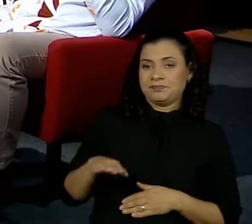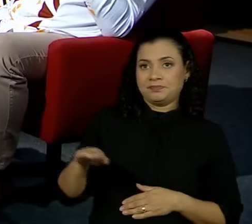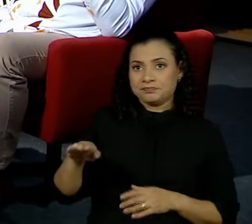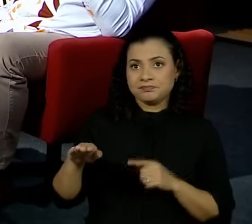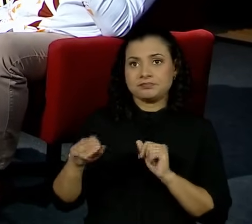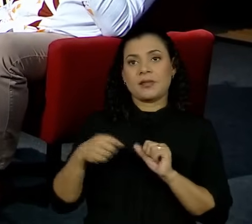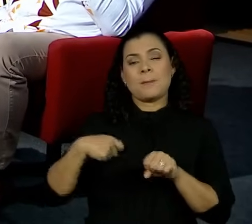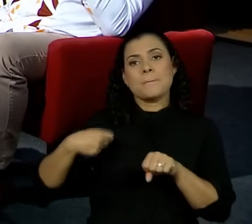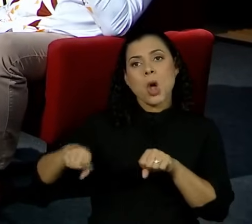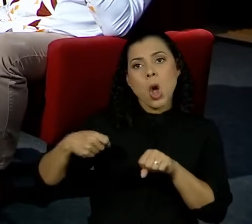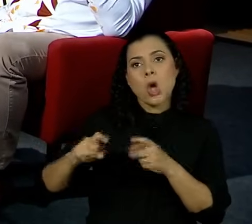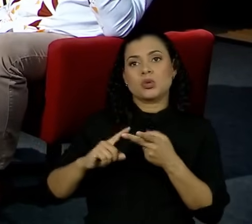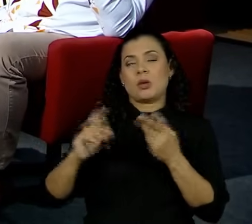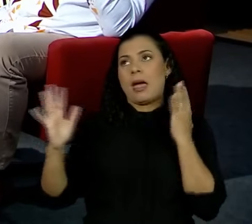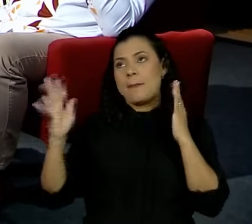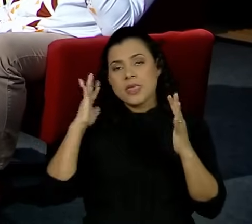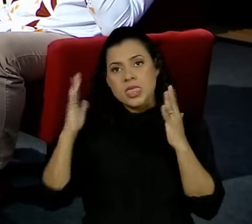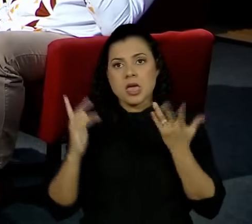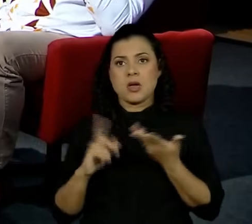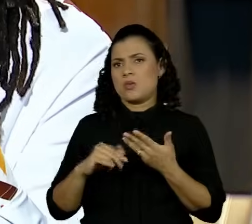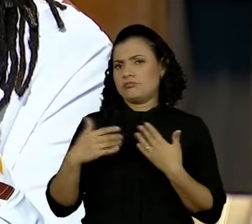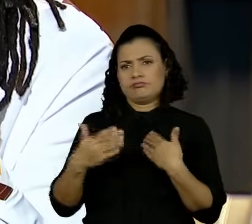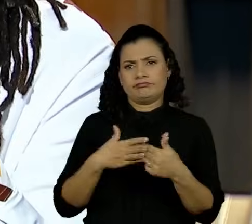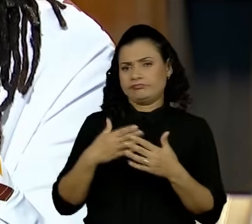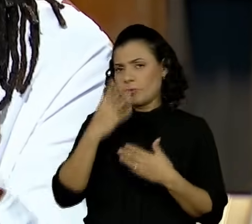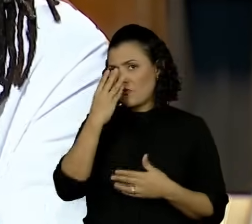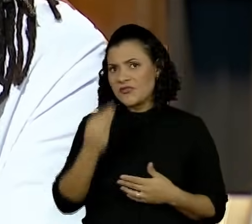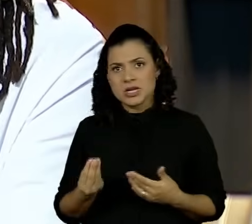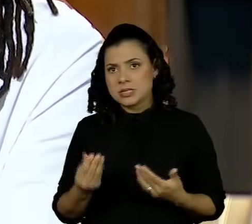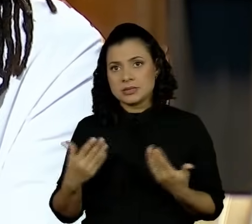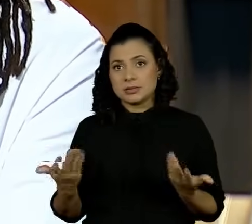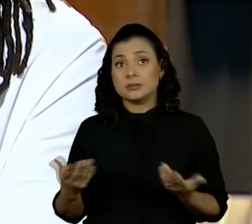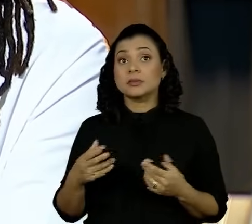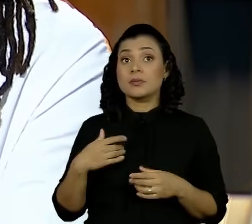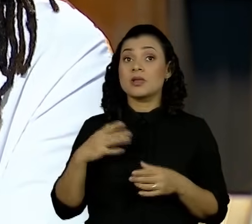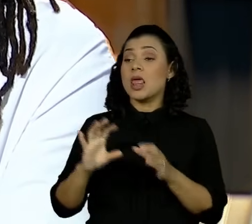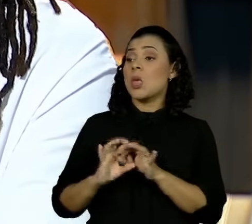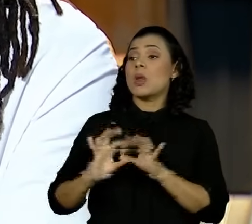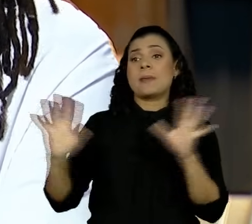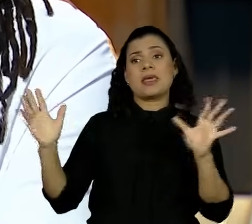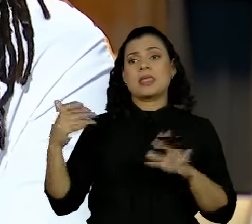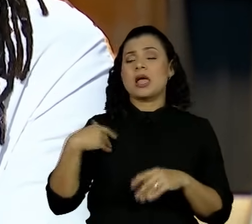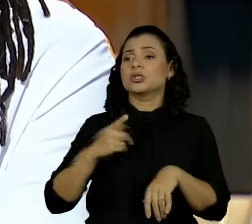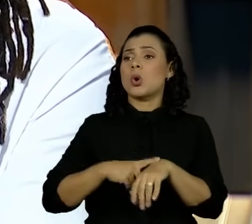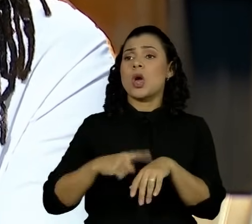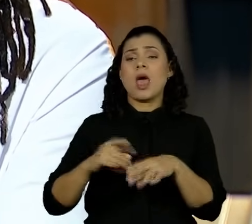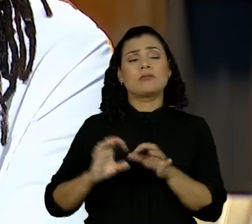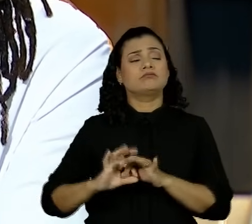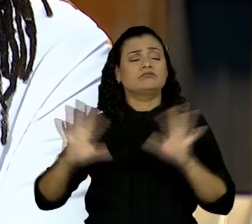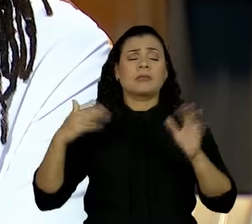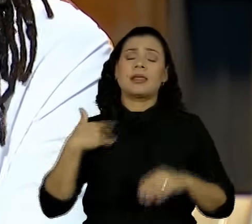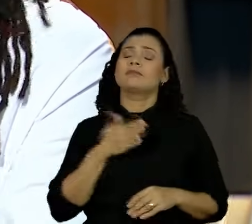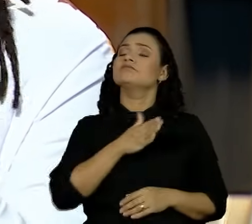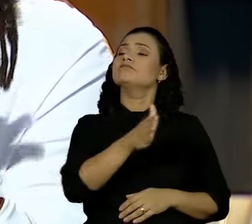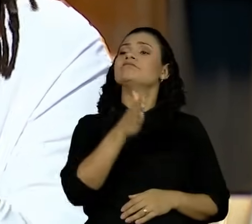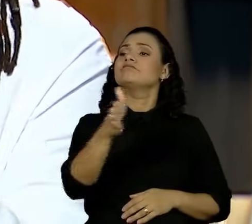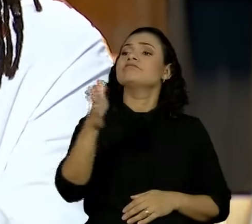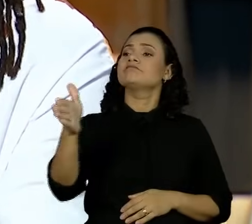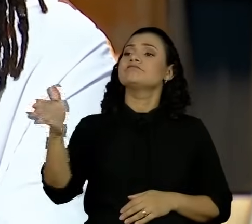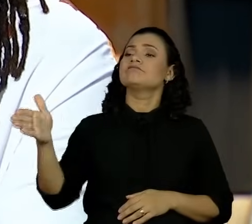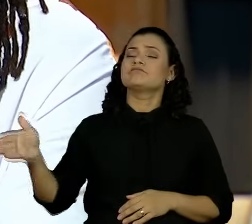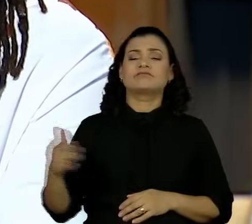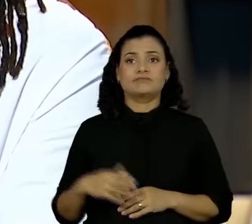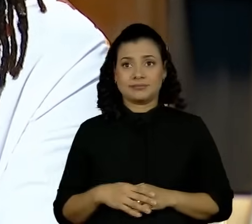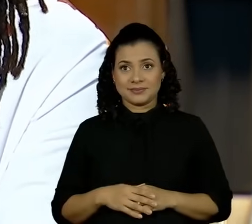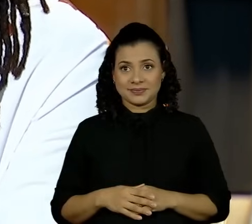a moto, o caminhão, a perua, é assim, eu vou onde eu quero, a hora que eu quiser. Eu vou para onde eu quero, a hora